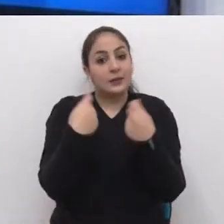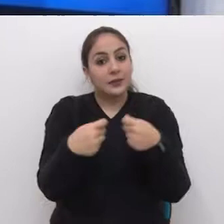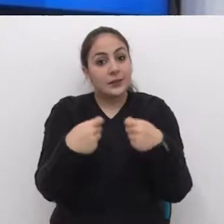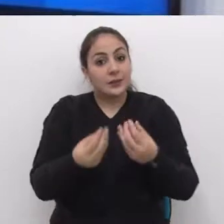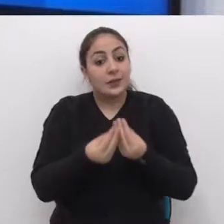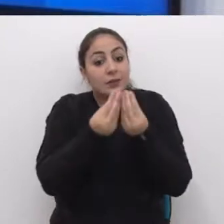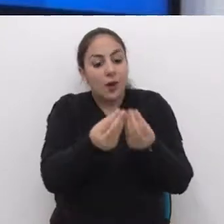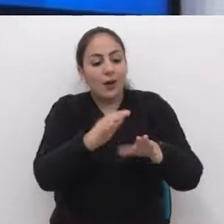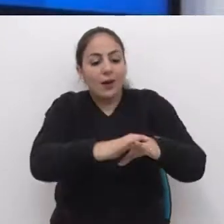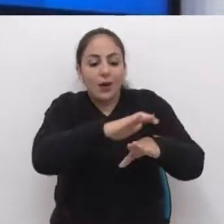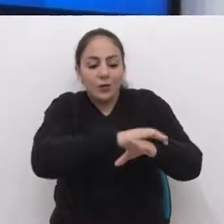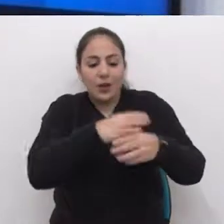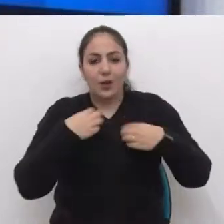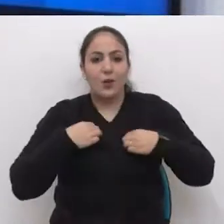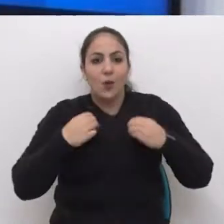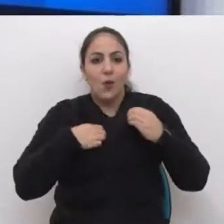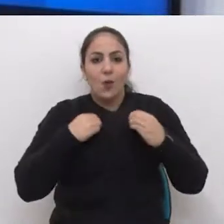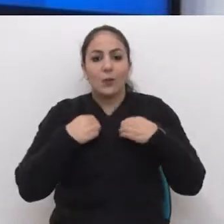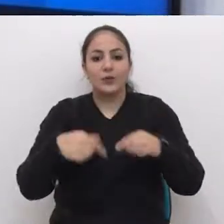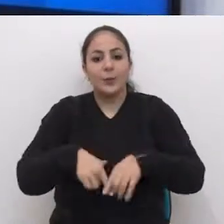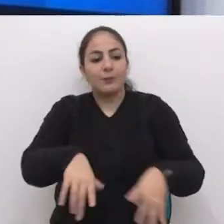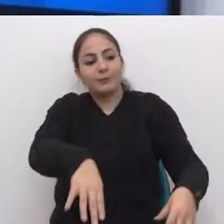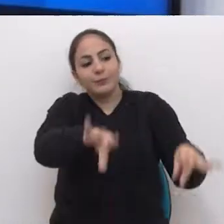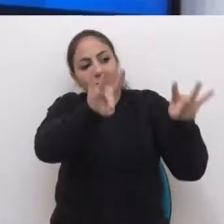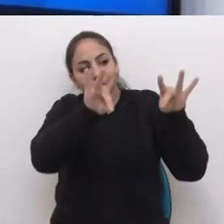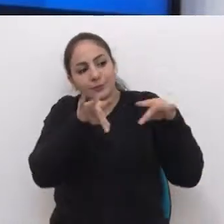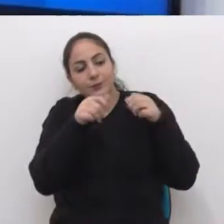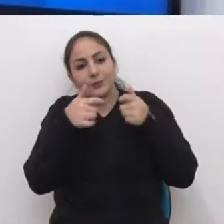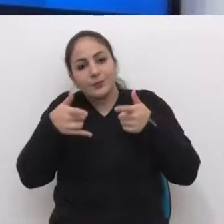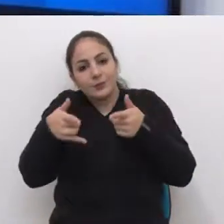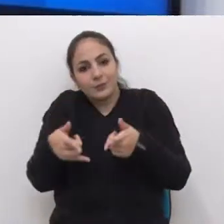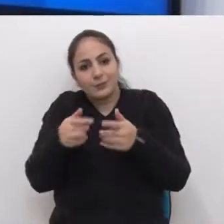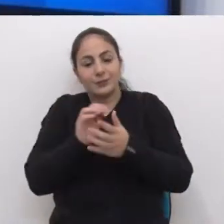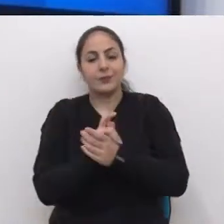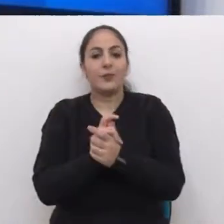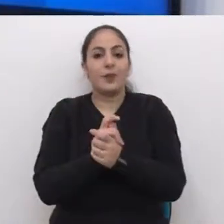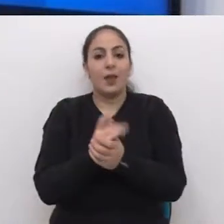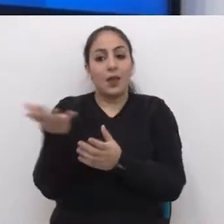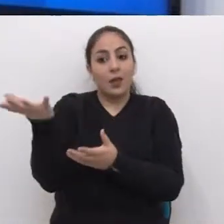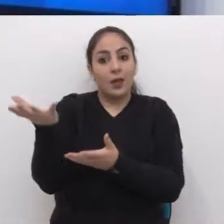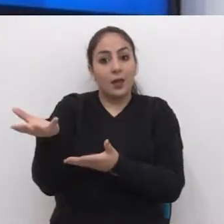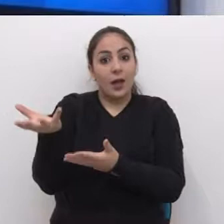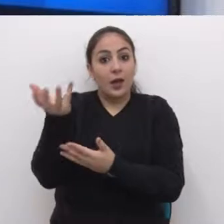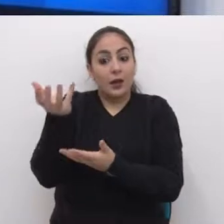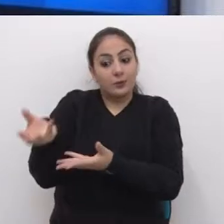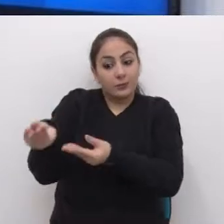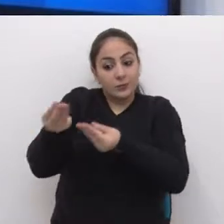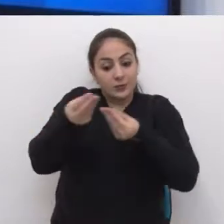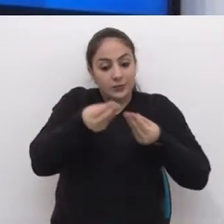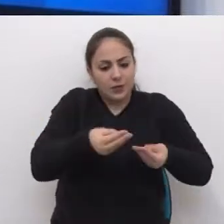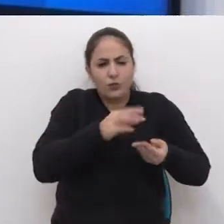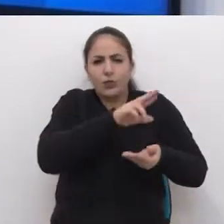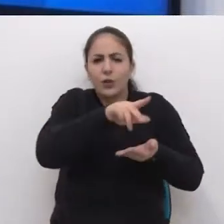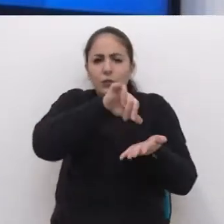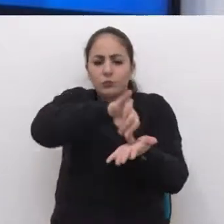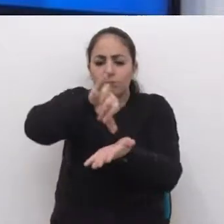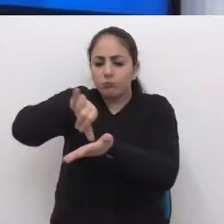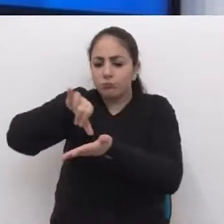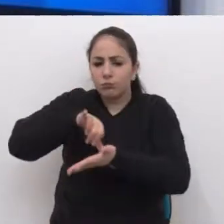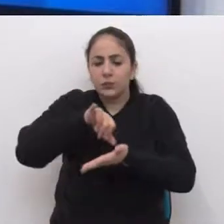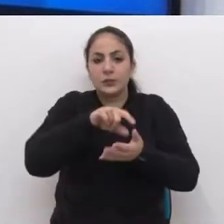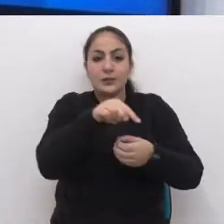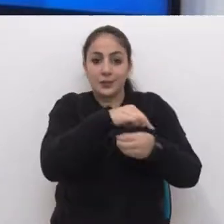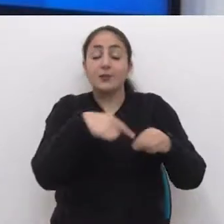doar calçados, roupas e cobertores. As doações estão sendo recebidas em diversos pontos da cidade, incluindo